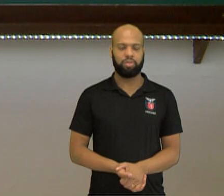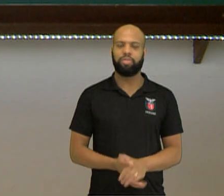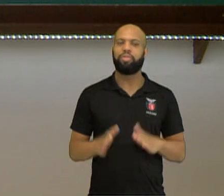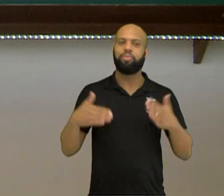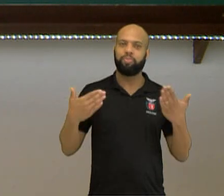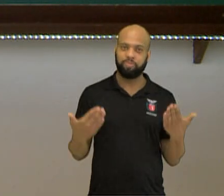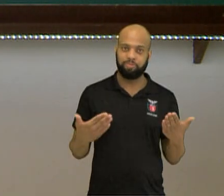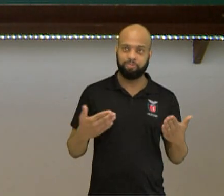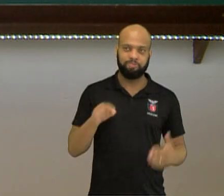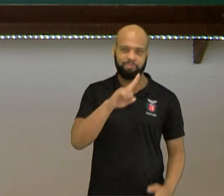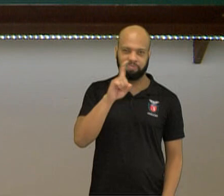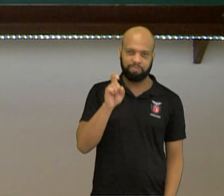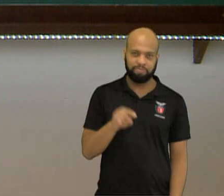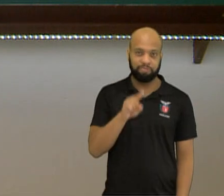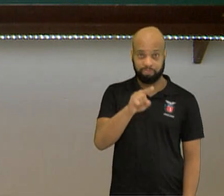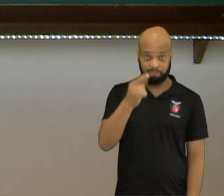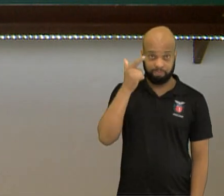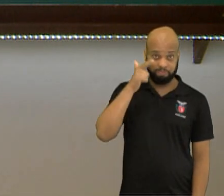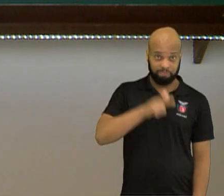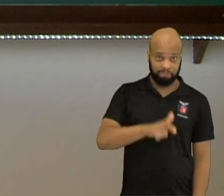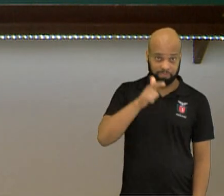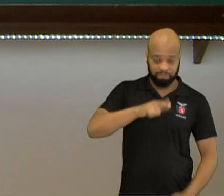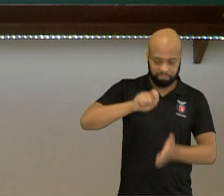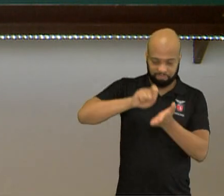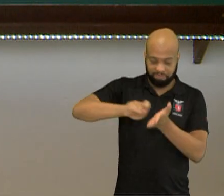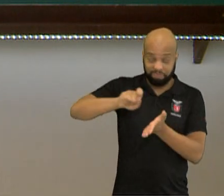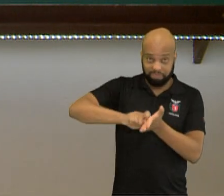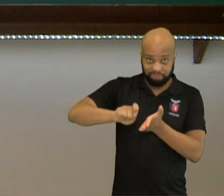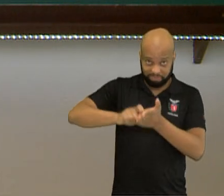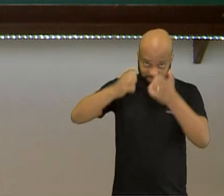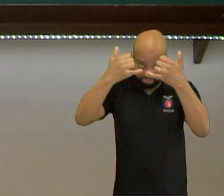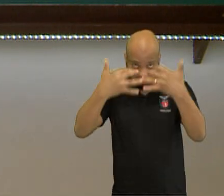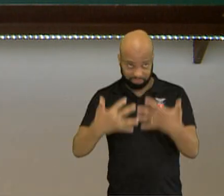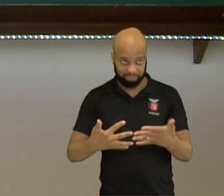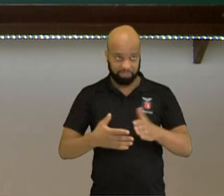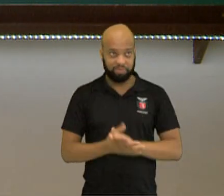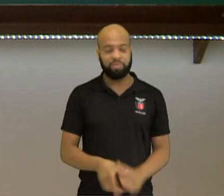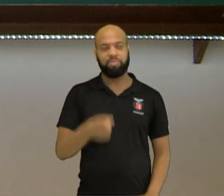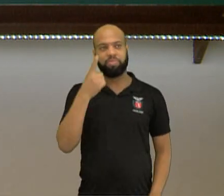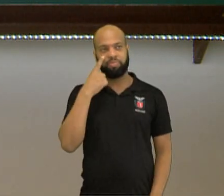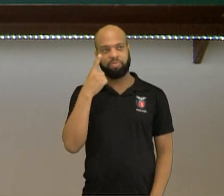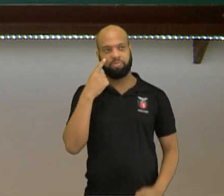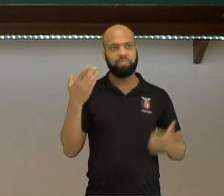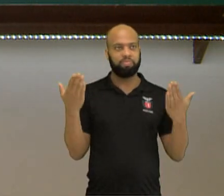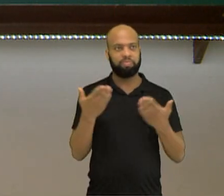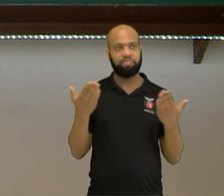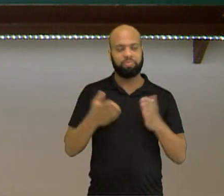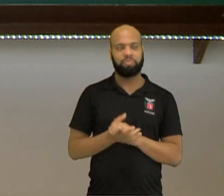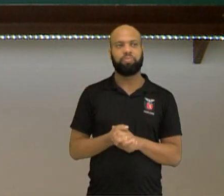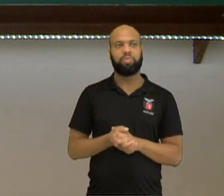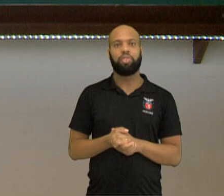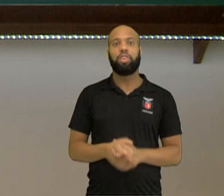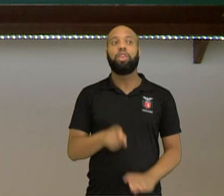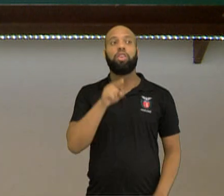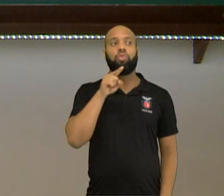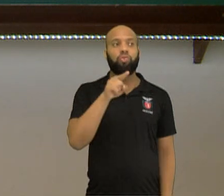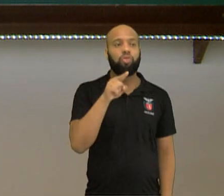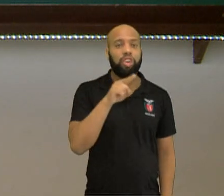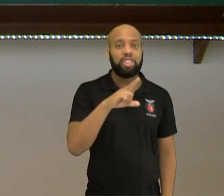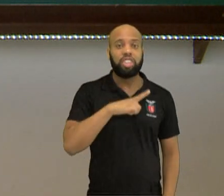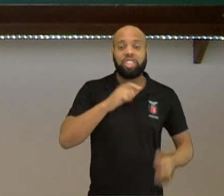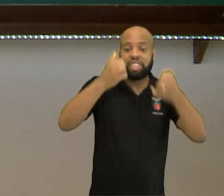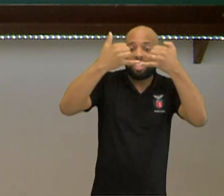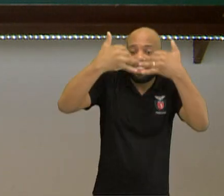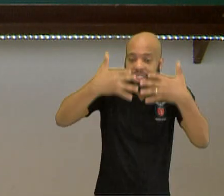E aí, será que você conseguiu escrever? Vamos ali dar uma olhada. Então, era para você